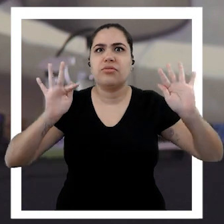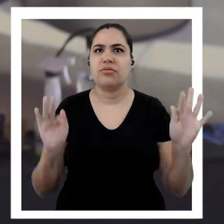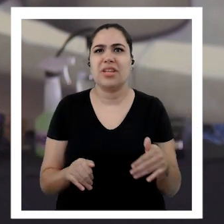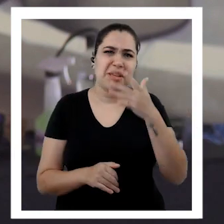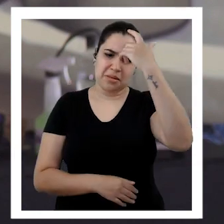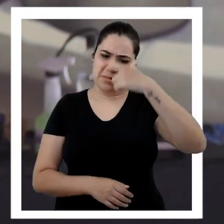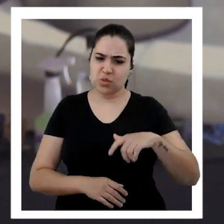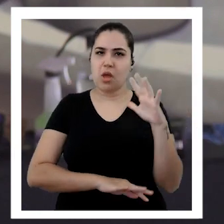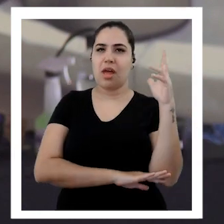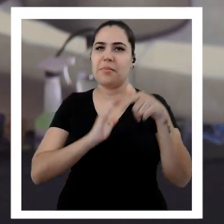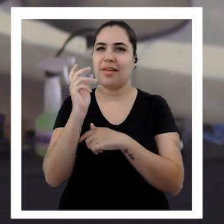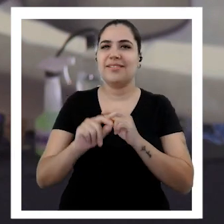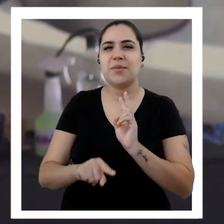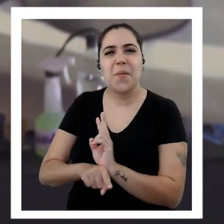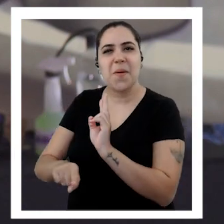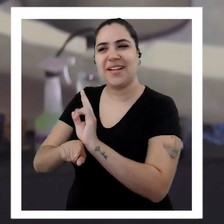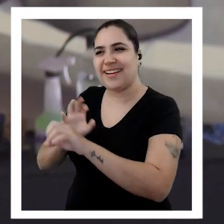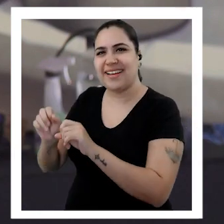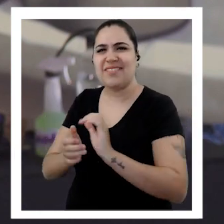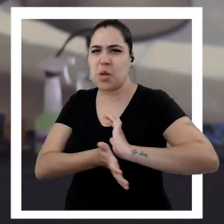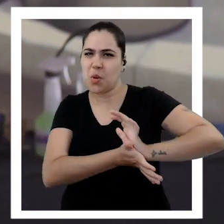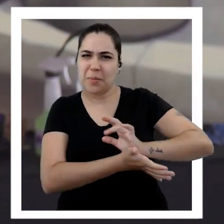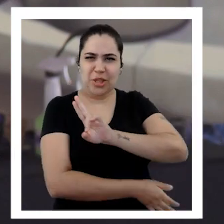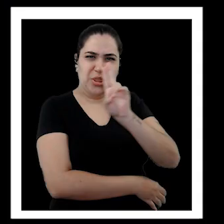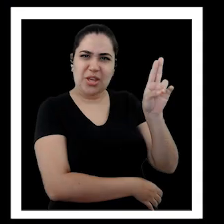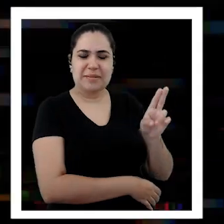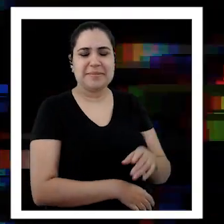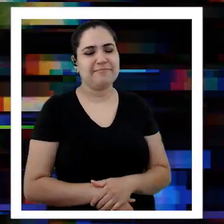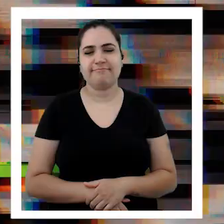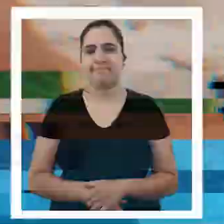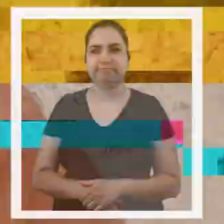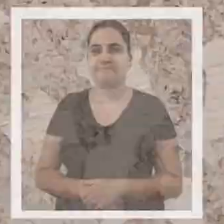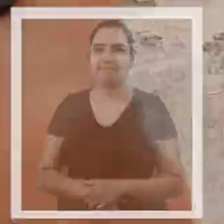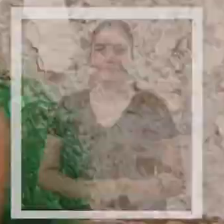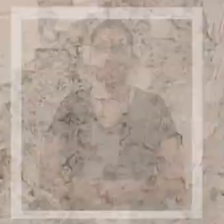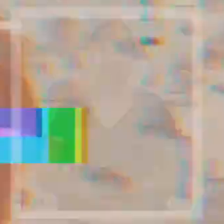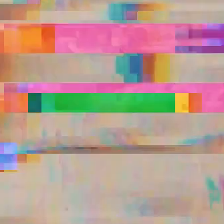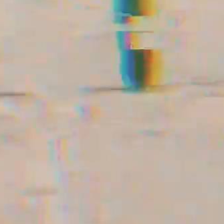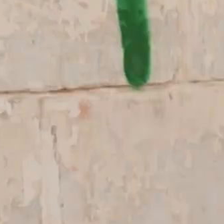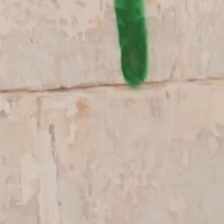mundo. Você pega um agente ambiental e humilha ele logo pelo nome.